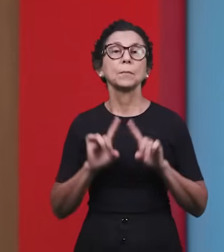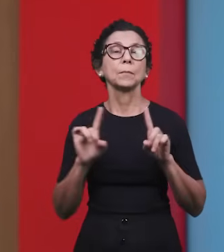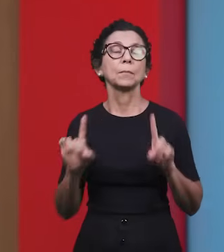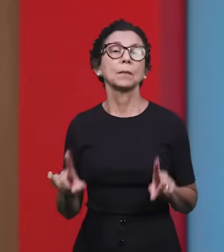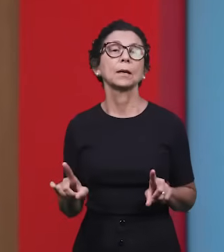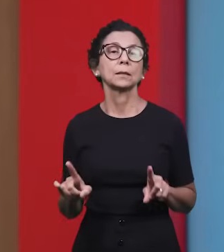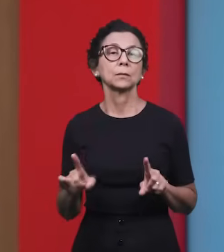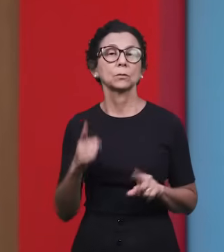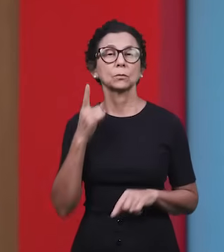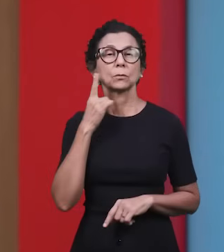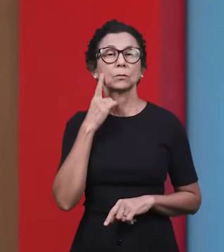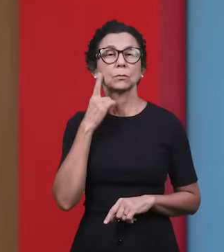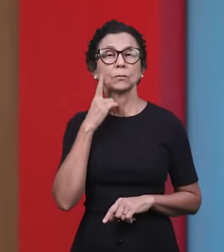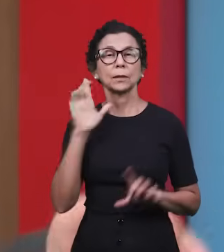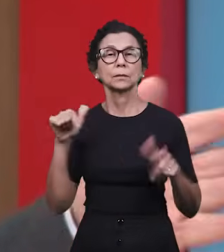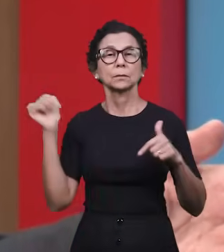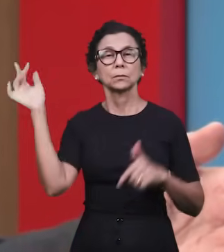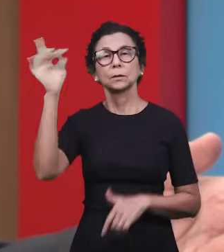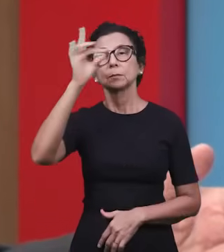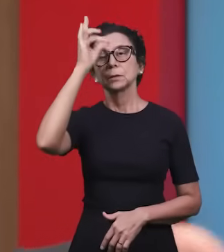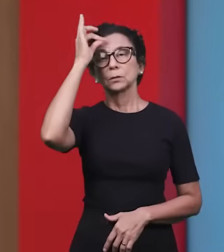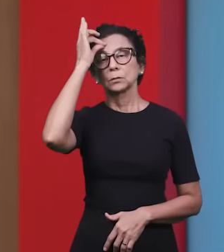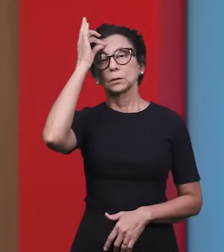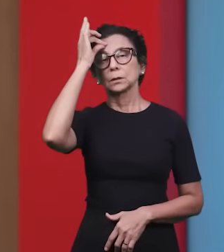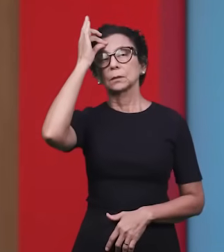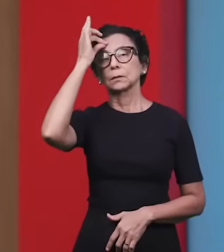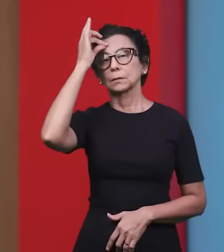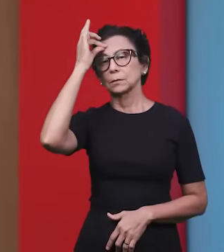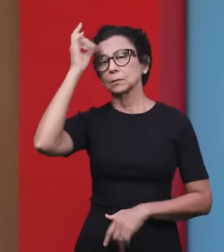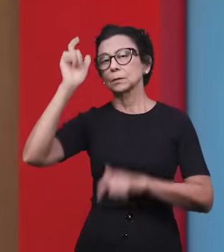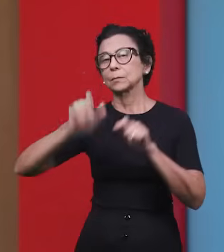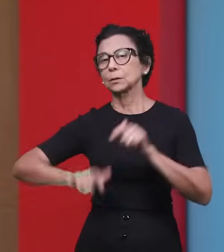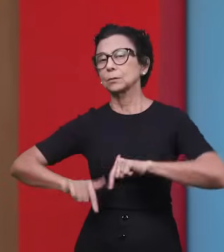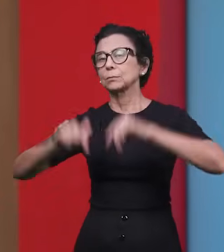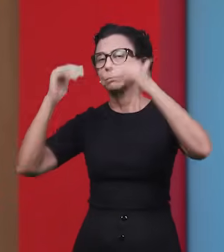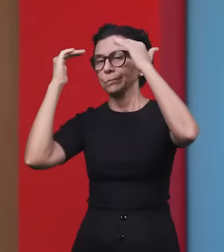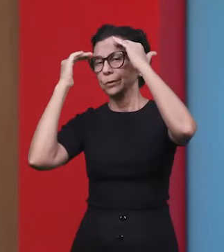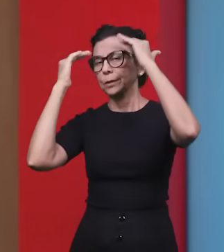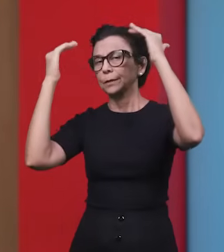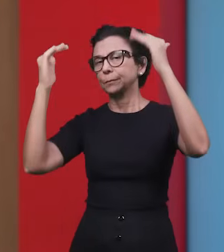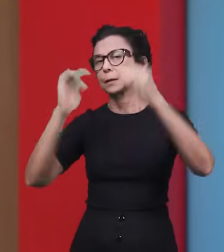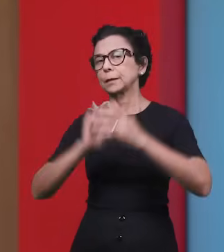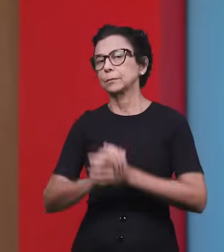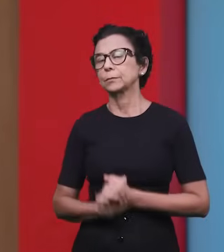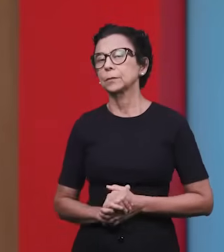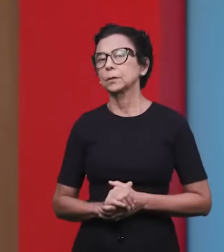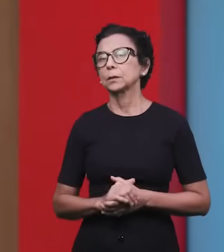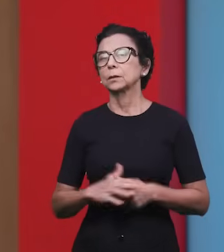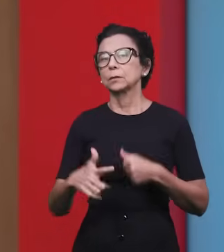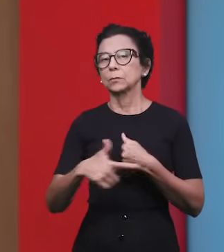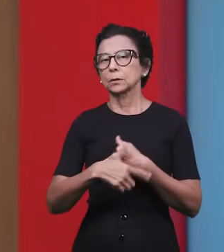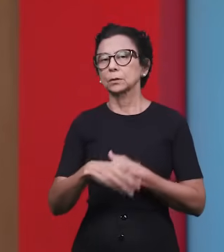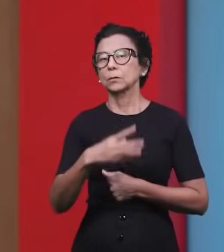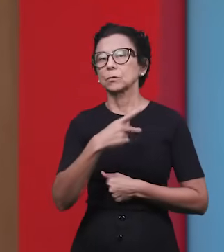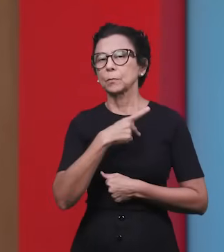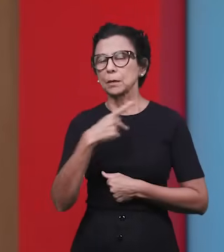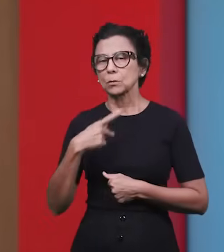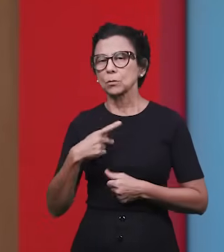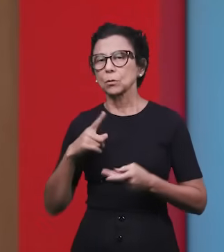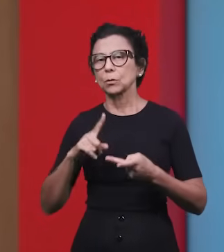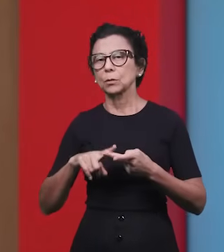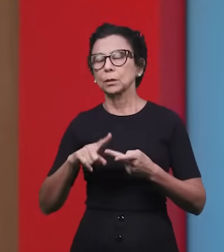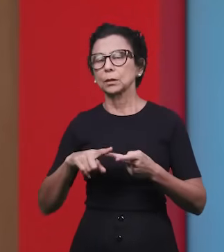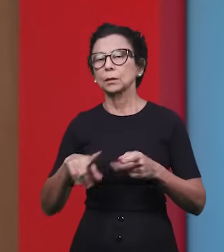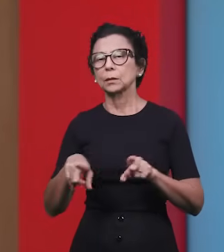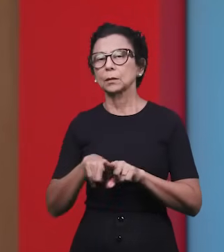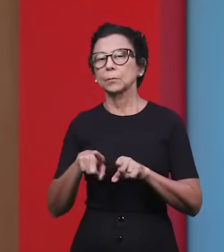do Senhor nas nossas vidas. Tanto no ministério, mas também no diaconato, que o Senhor opera grandes maravilhas. Eu